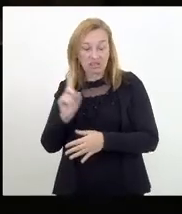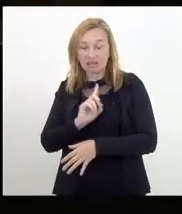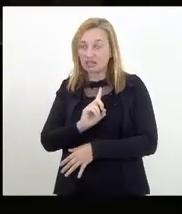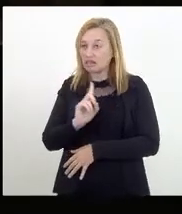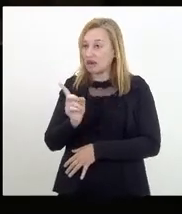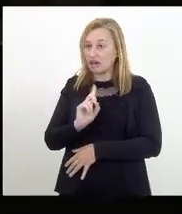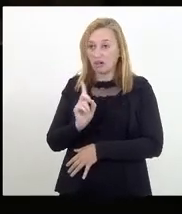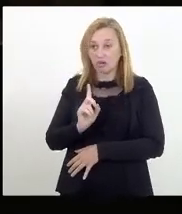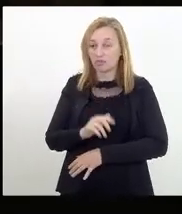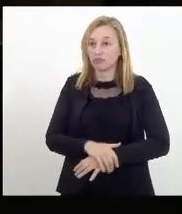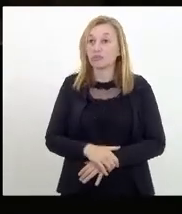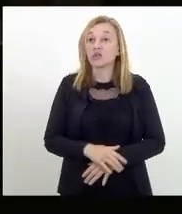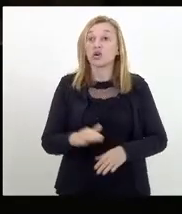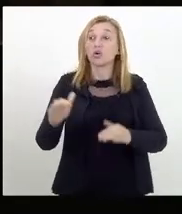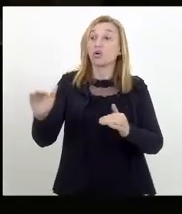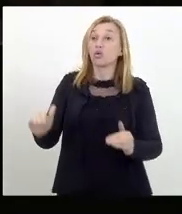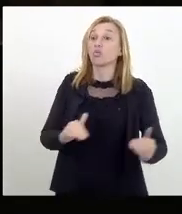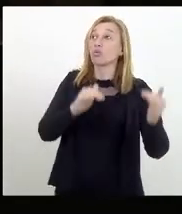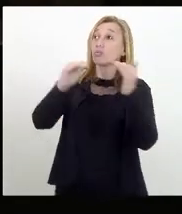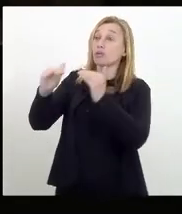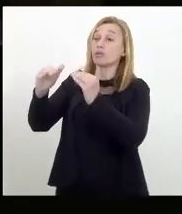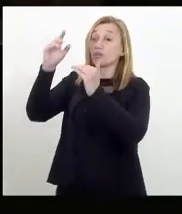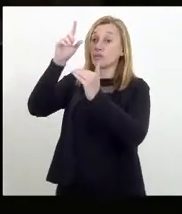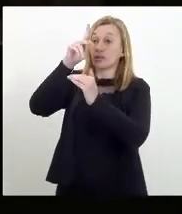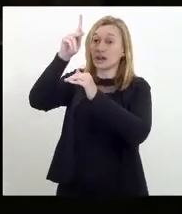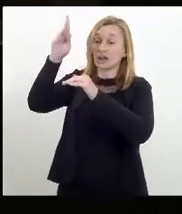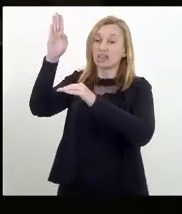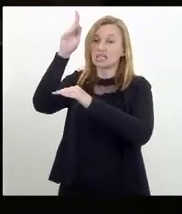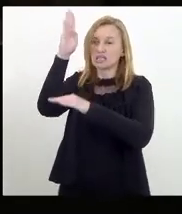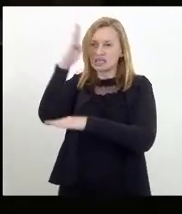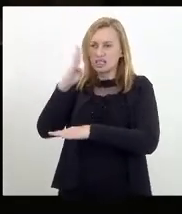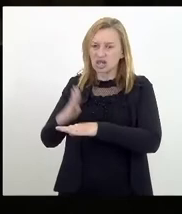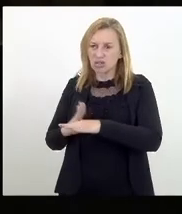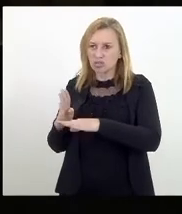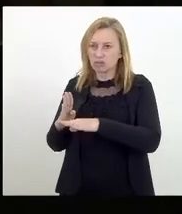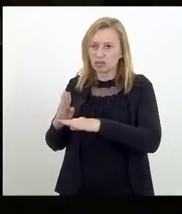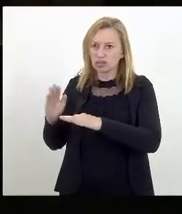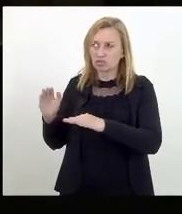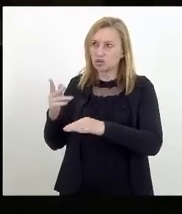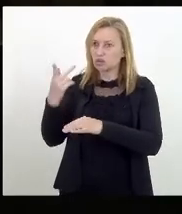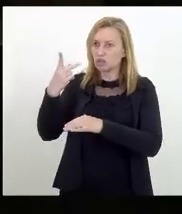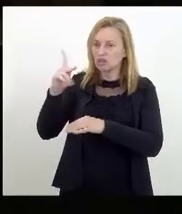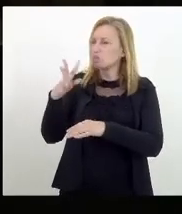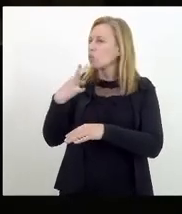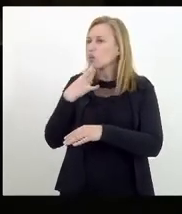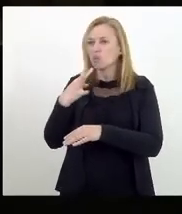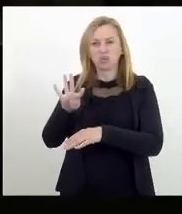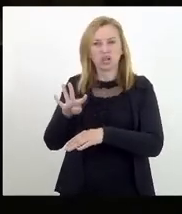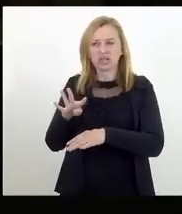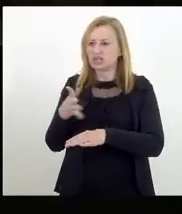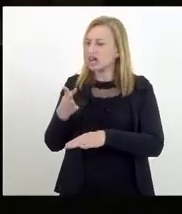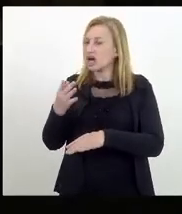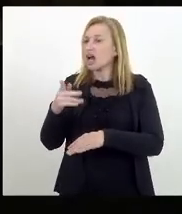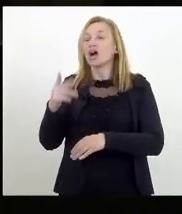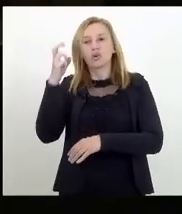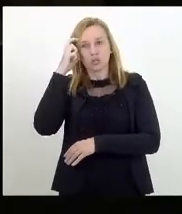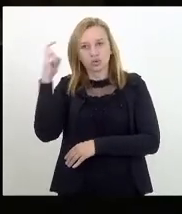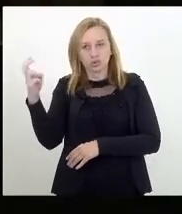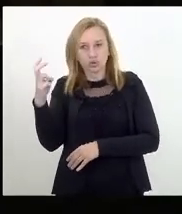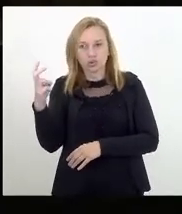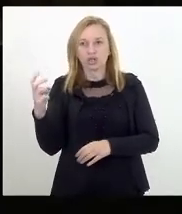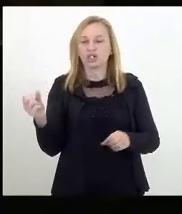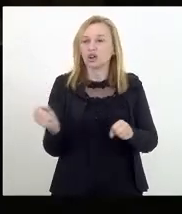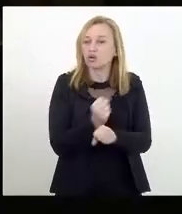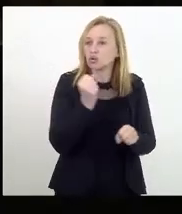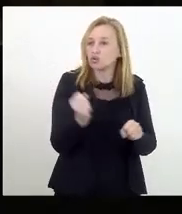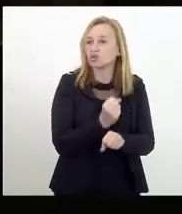Brasil acima de tudo deles não reconhece a cultura e o reconhecimento como parte da construção